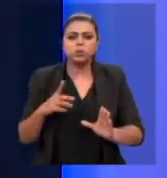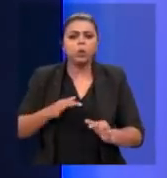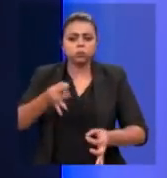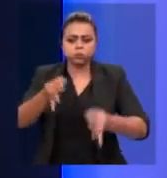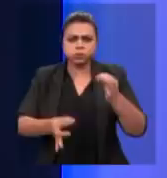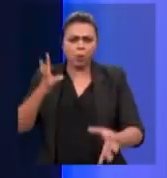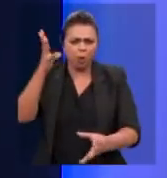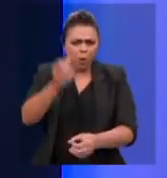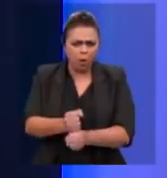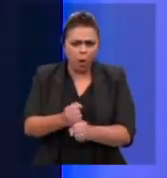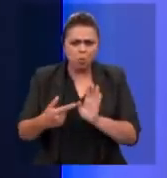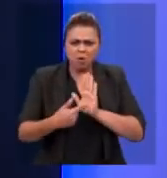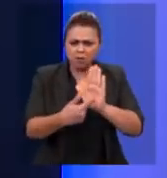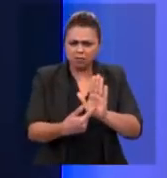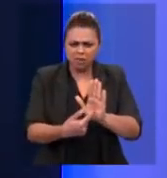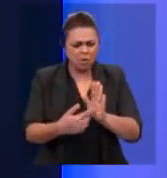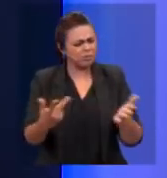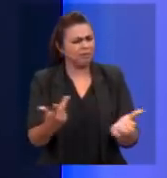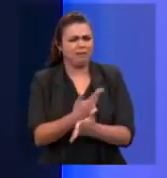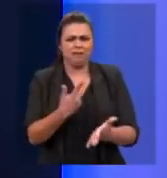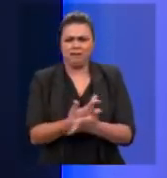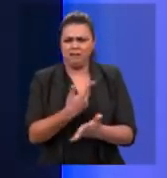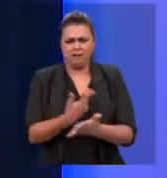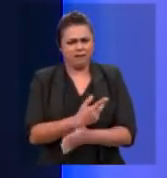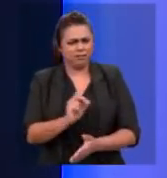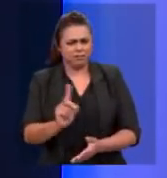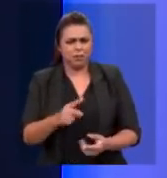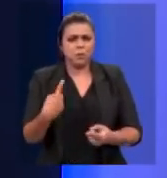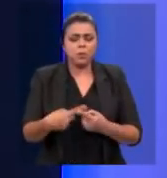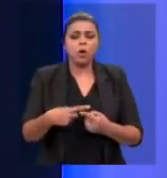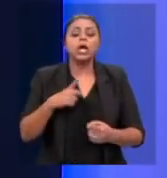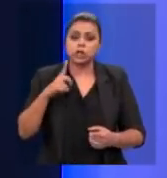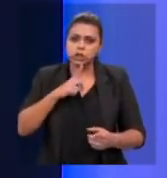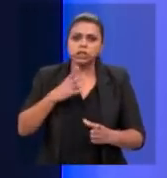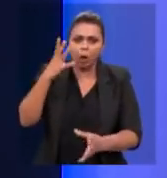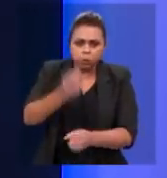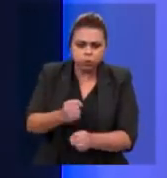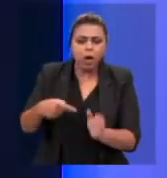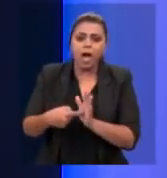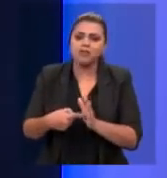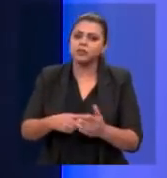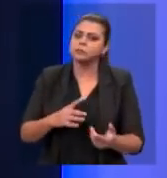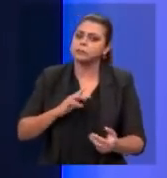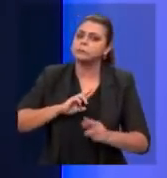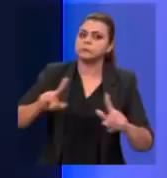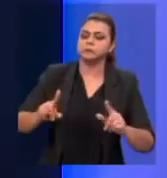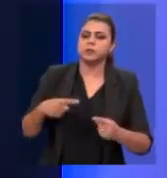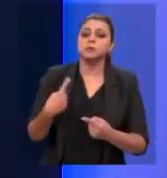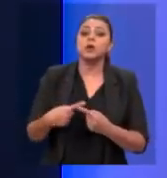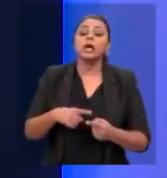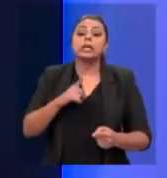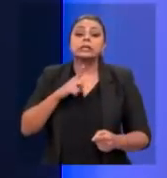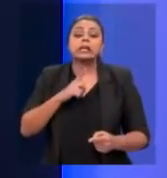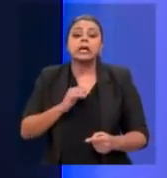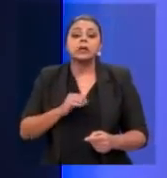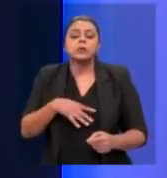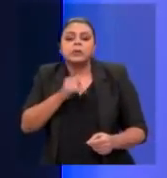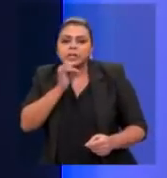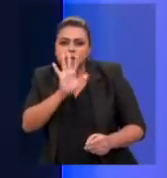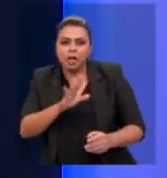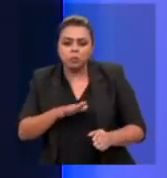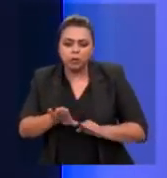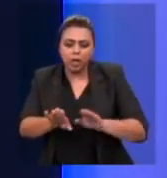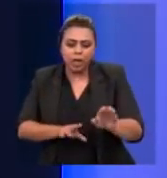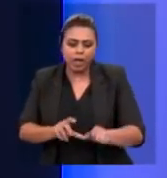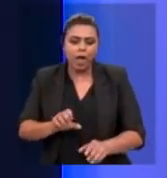e que houve um processo de aprovação política dessas contas na assembléia legislativa um exemplo é que a rodovia leste-oeste é